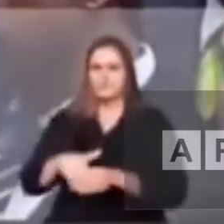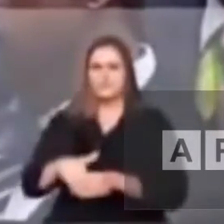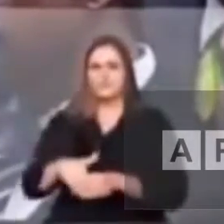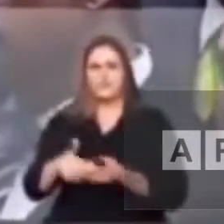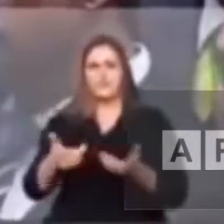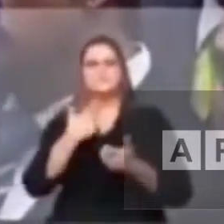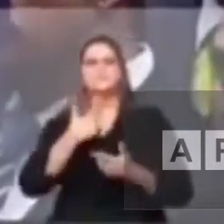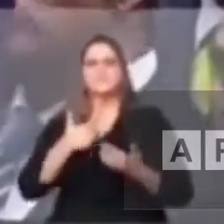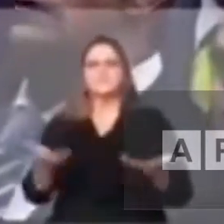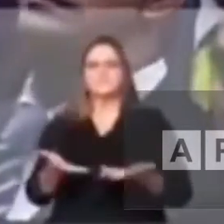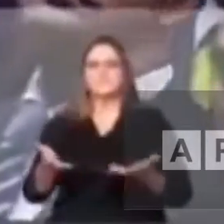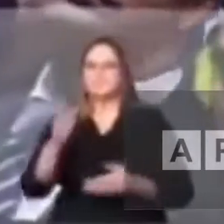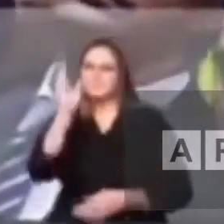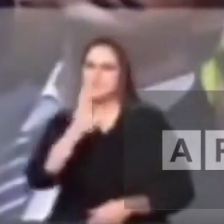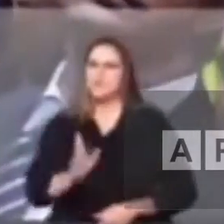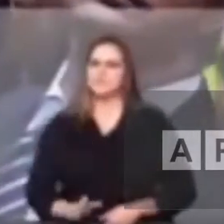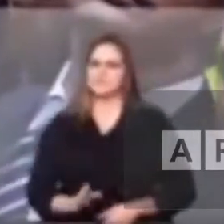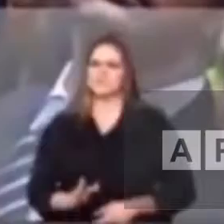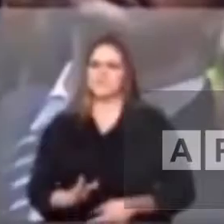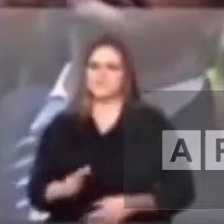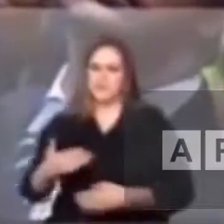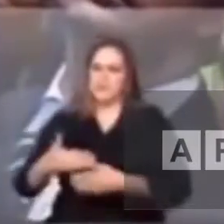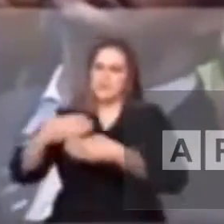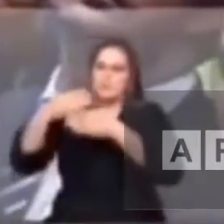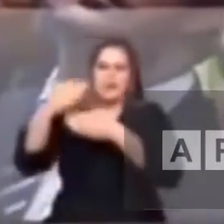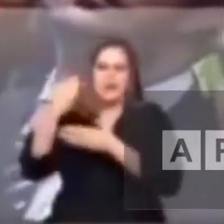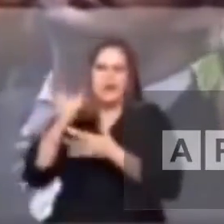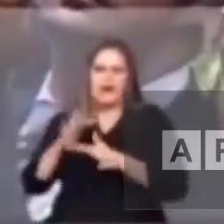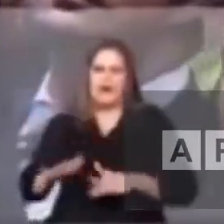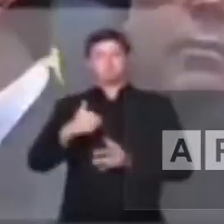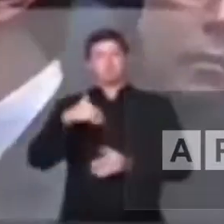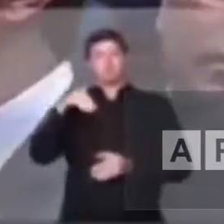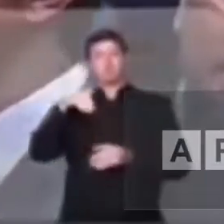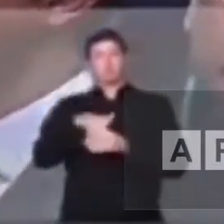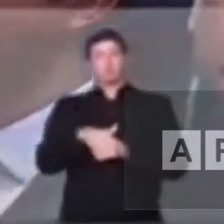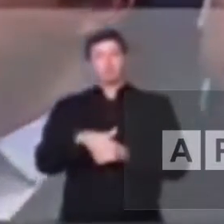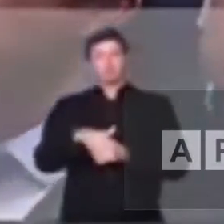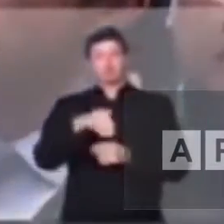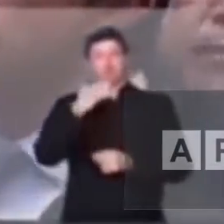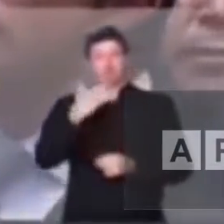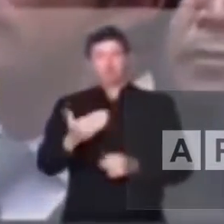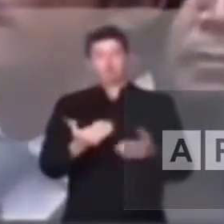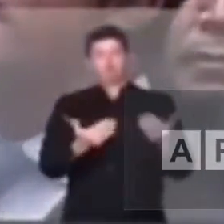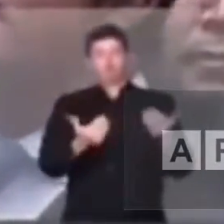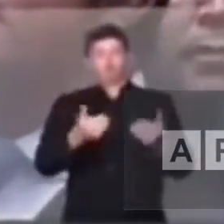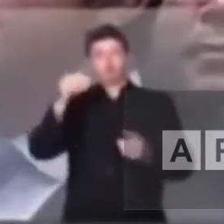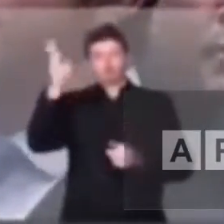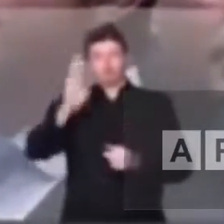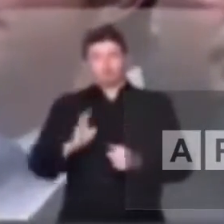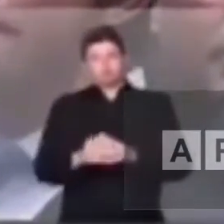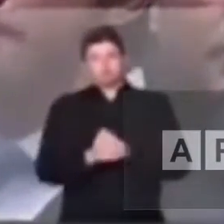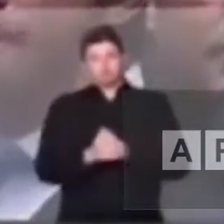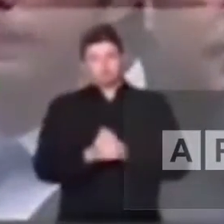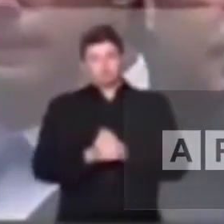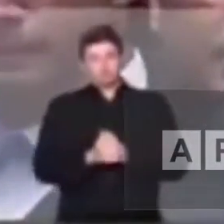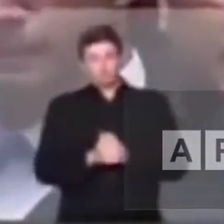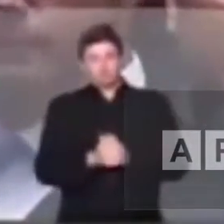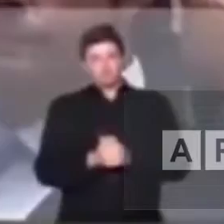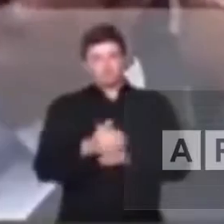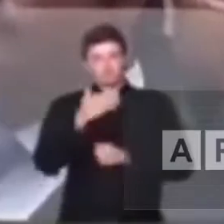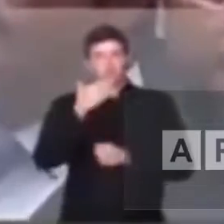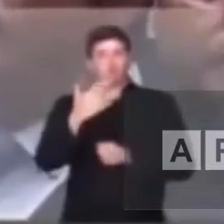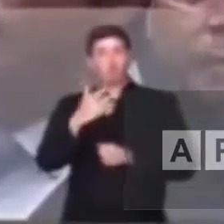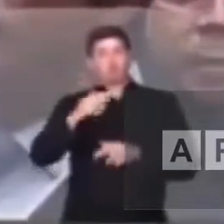pelo Brasil e para derrubar esse muro, eu voto sim. Pela juventude brasileira,